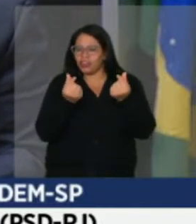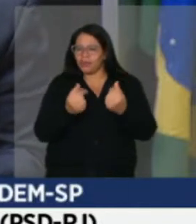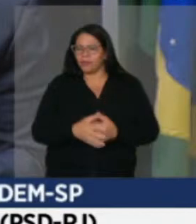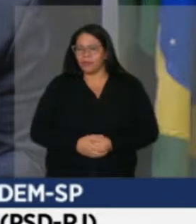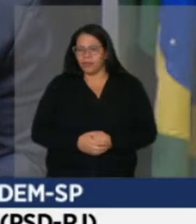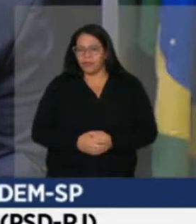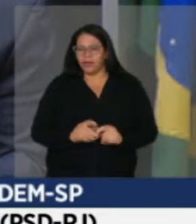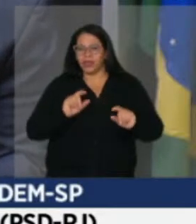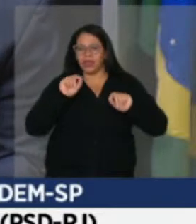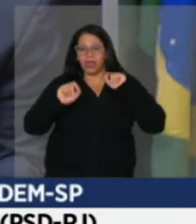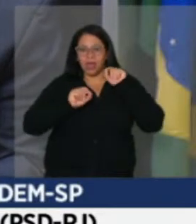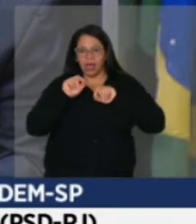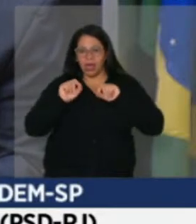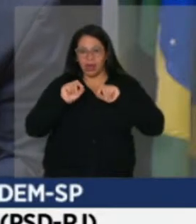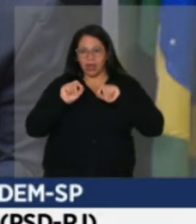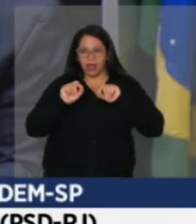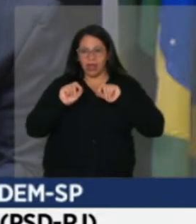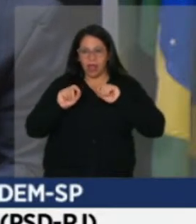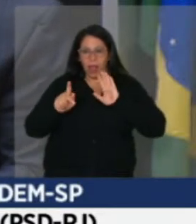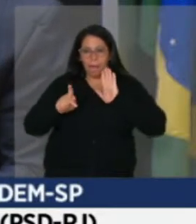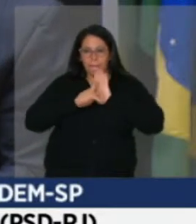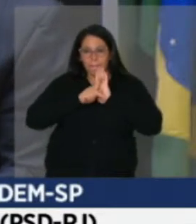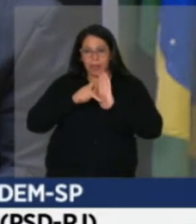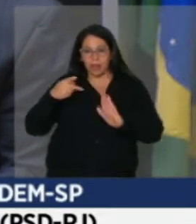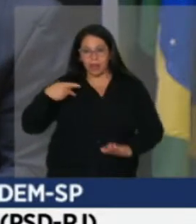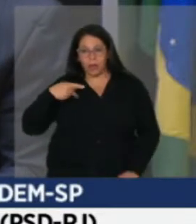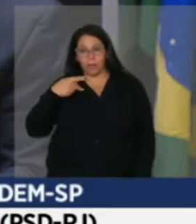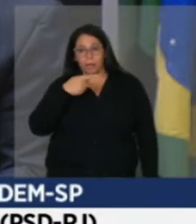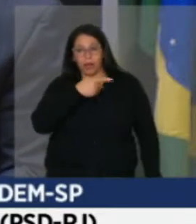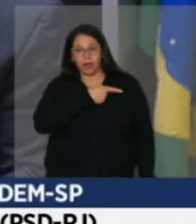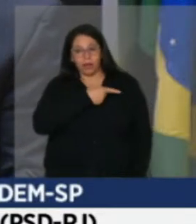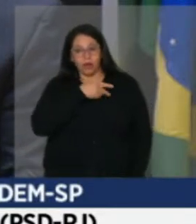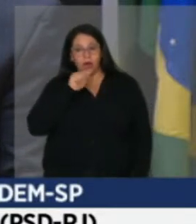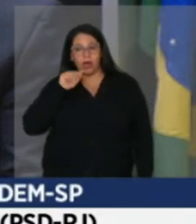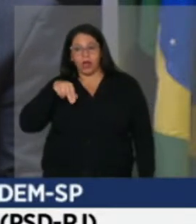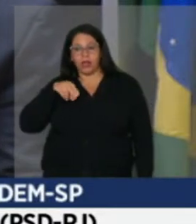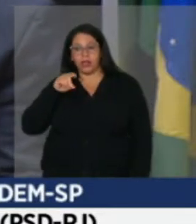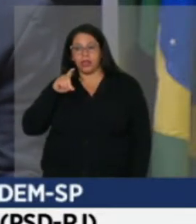que era exercido pelo pastor Anderson do Carmo.